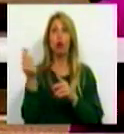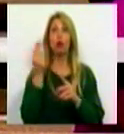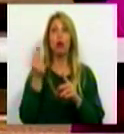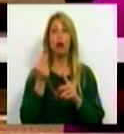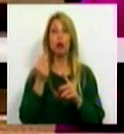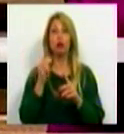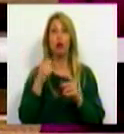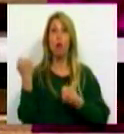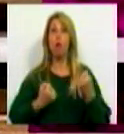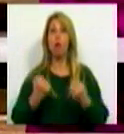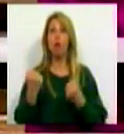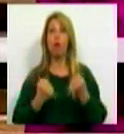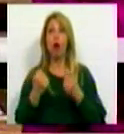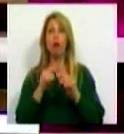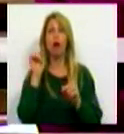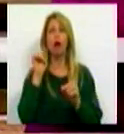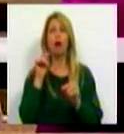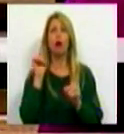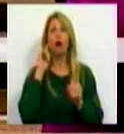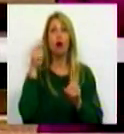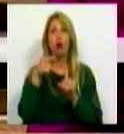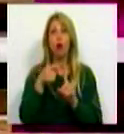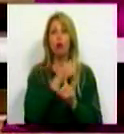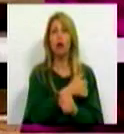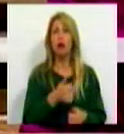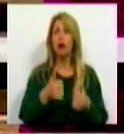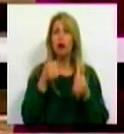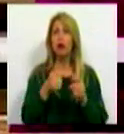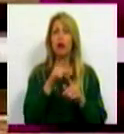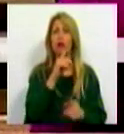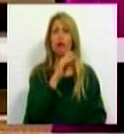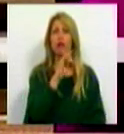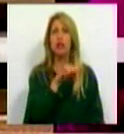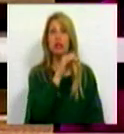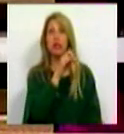14 municípios da Comunidade Intermunicipal Viseu Dão Lafões.